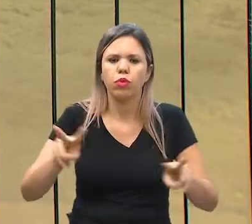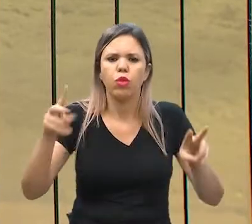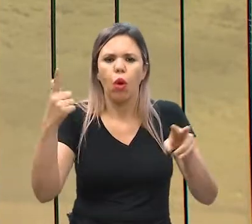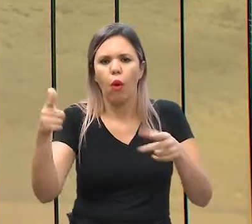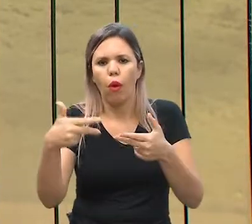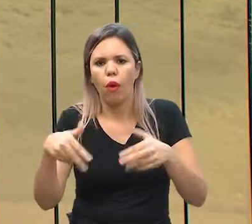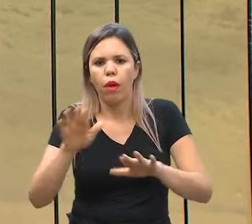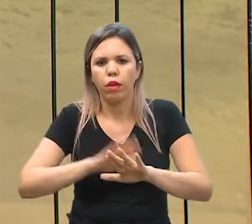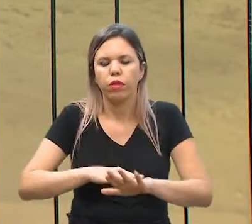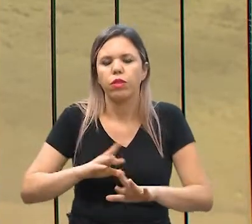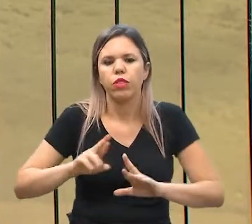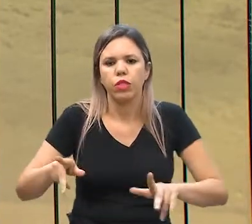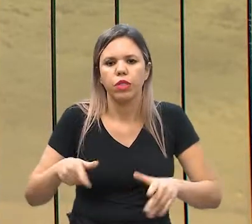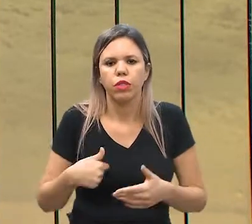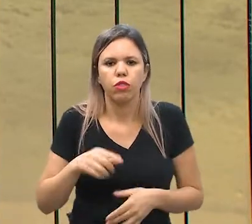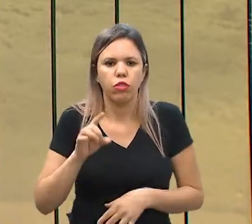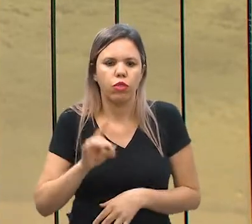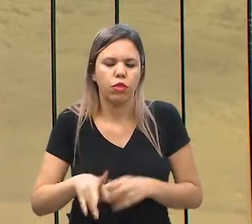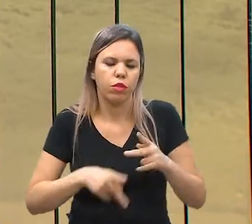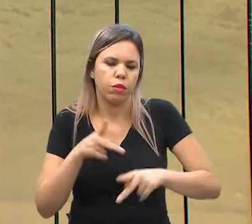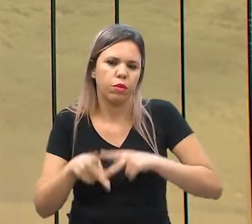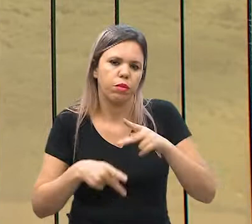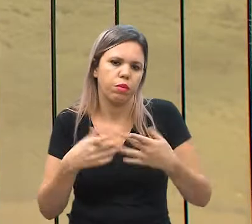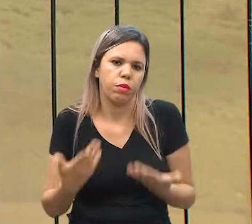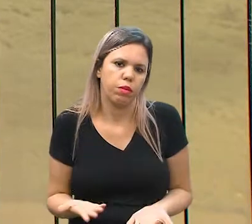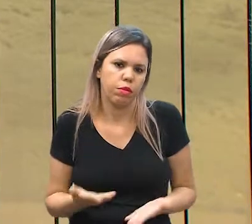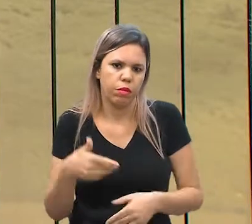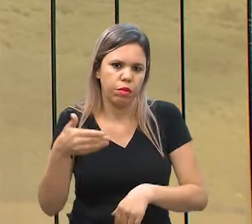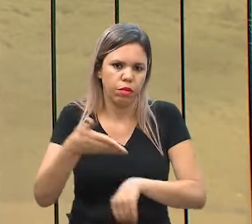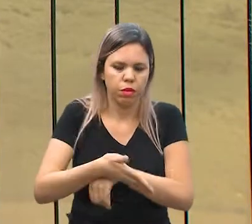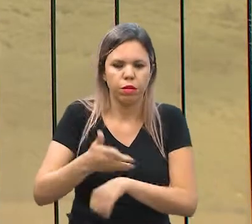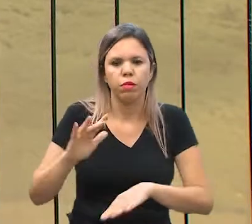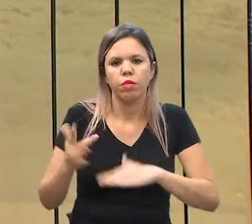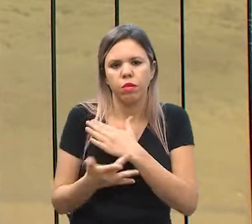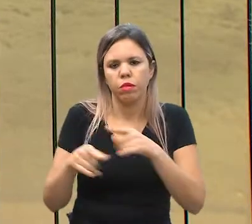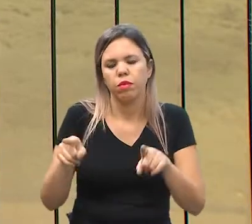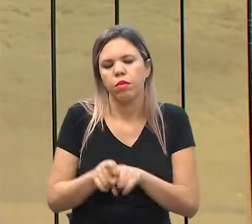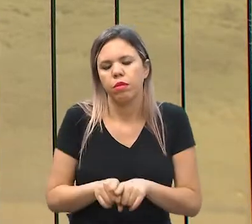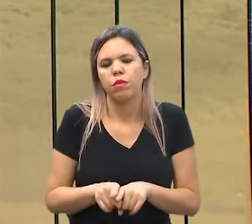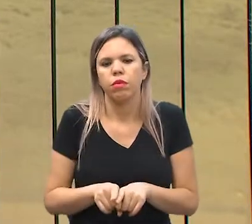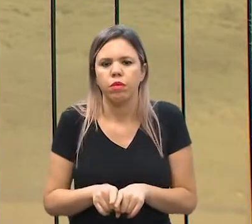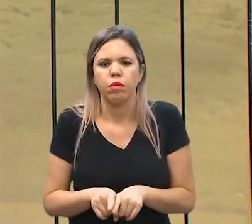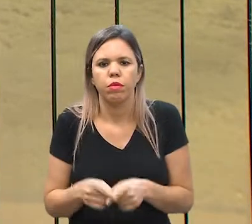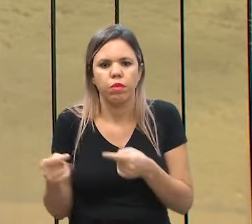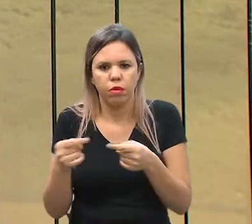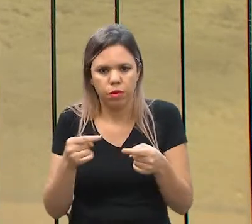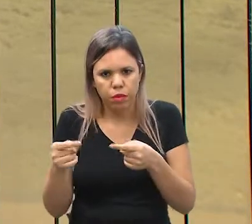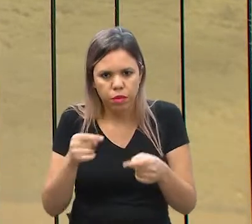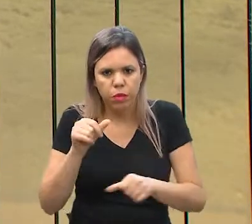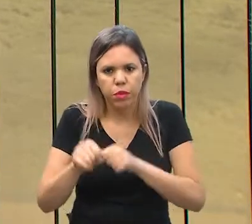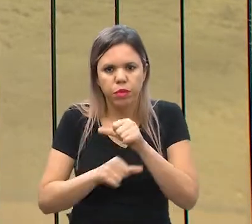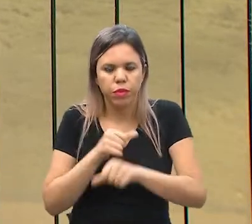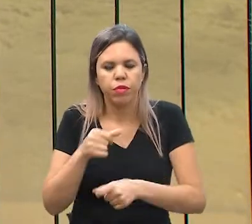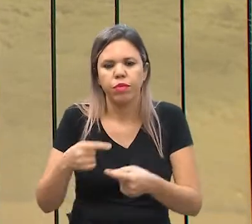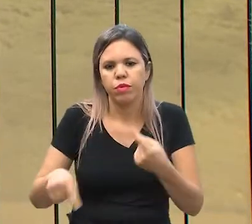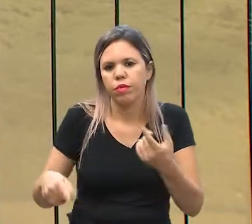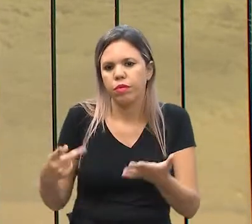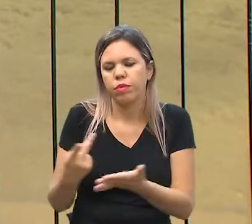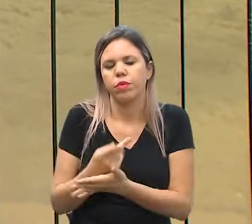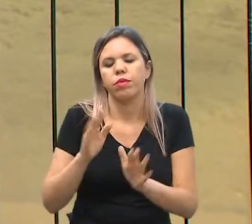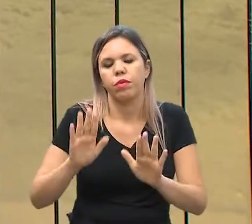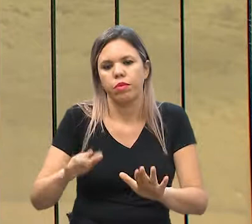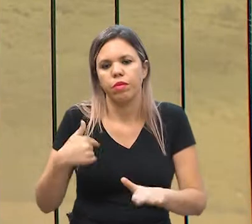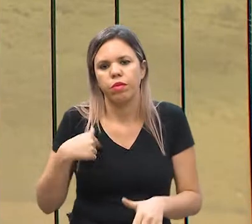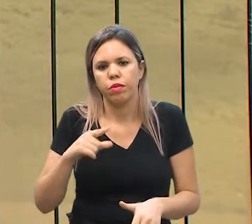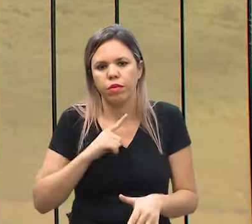viu uma outra coisa, né? A gente viu não só as pessoas indo para as redes sociais, mas também os robôs. E aí a competição virou desleal.